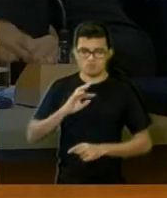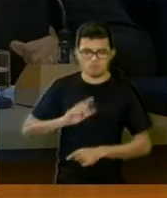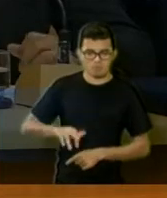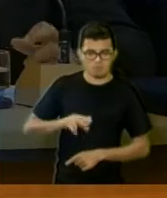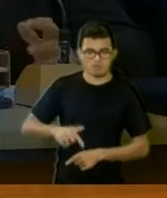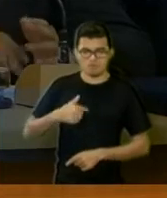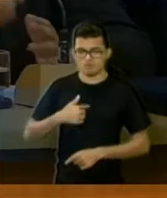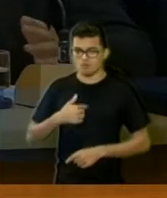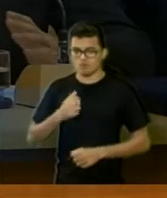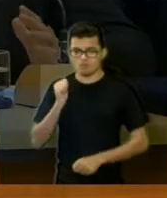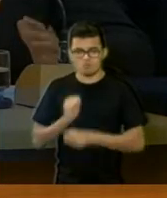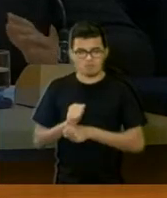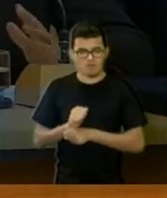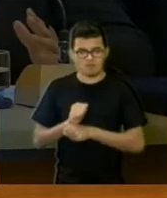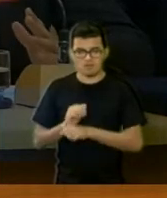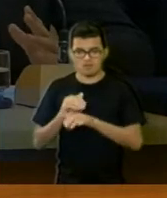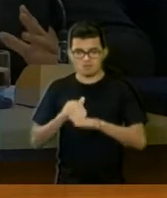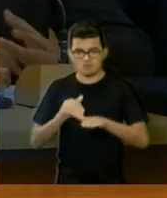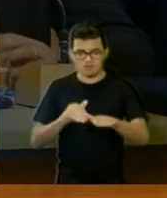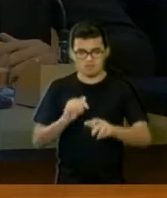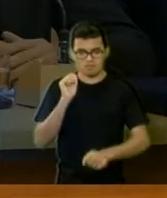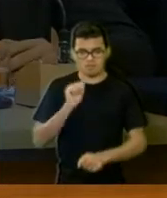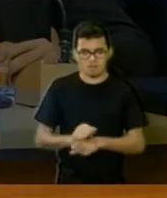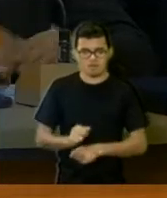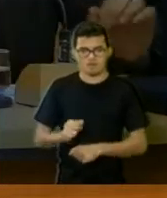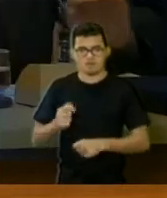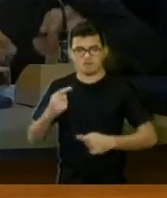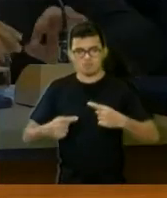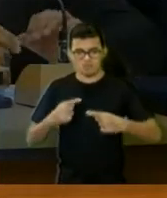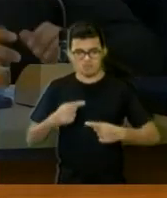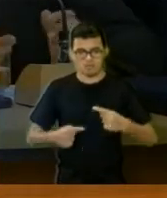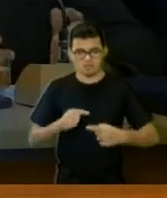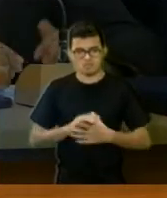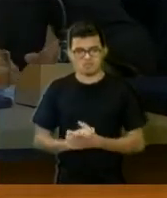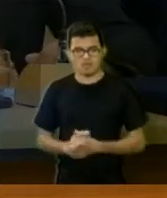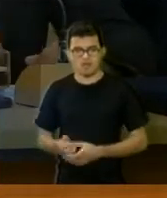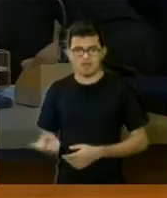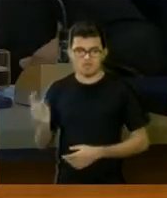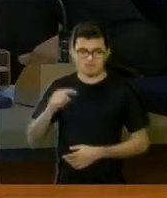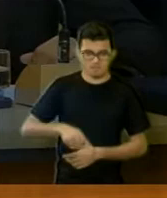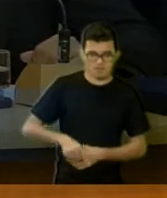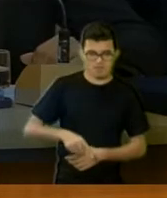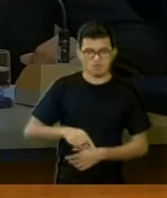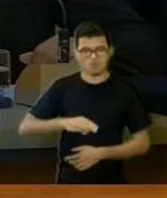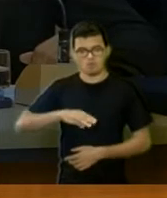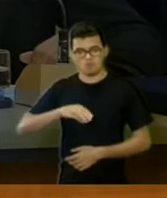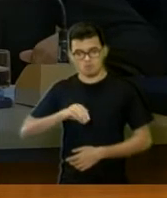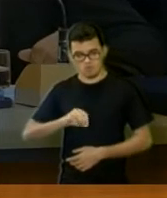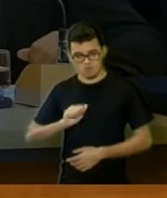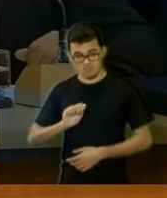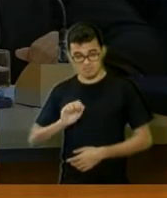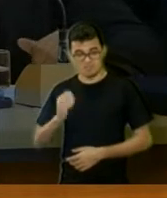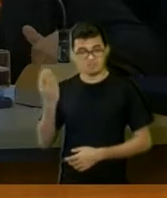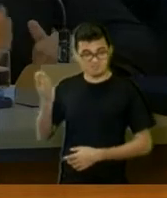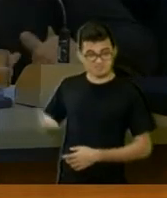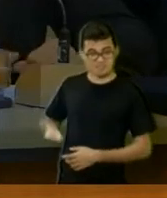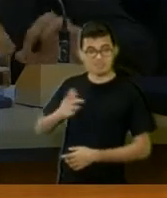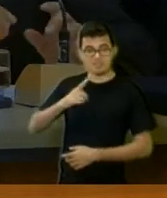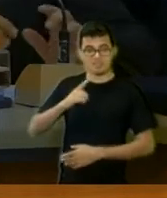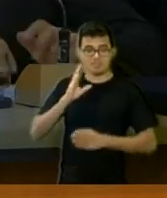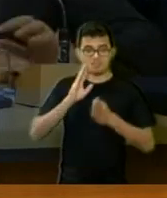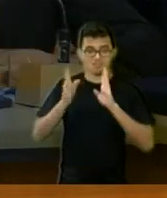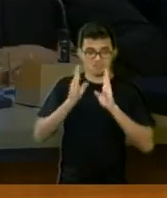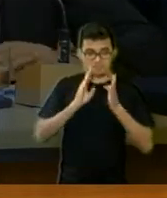de militar, né, vou parar de política. Aí vem o seu Moacir, que agora tem Facebook, né, antenado,